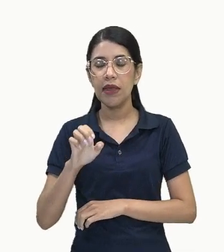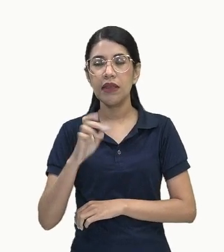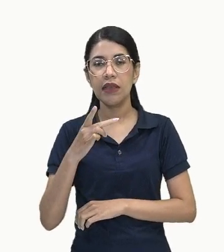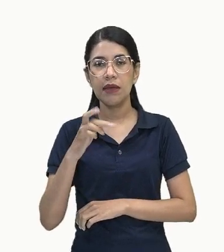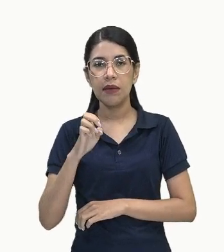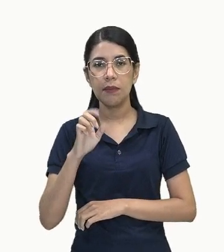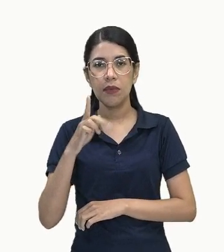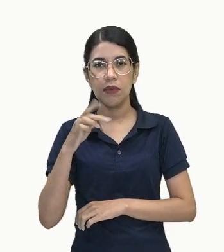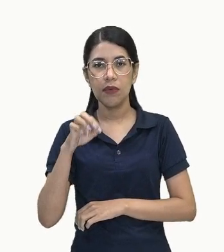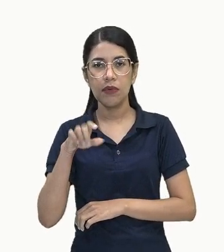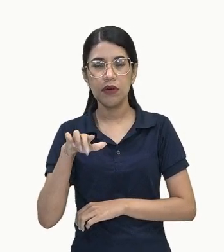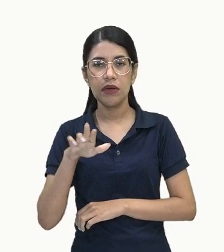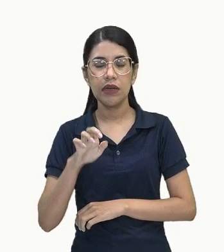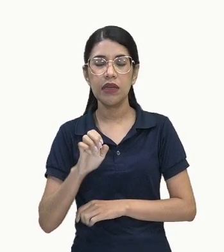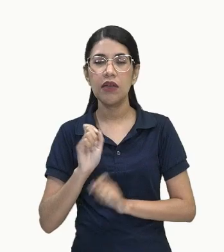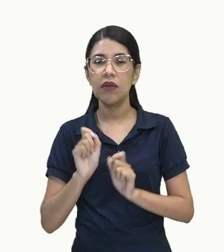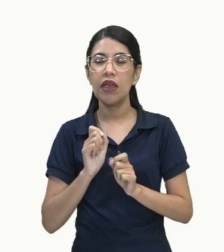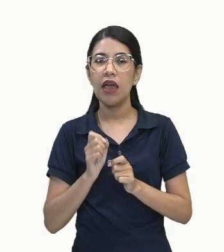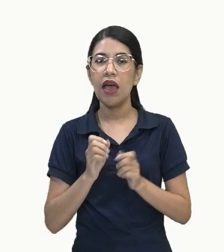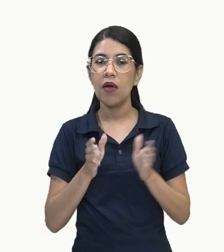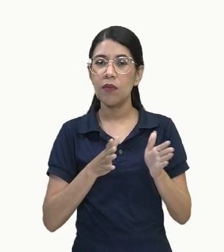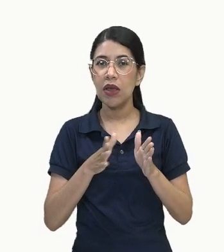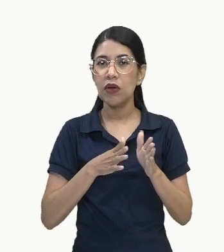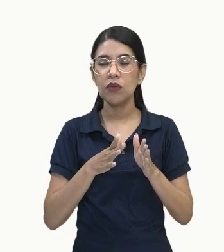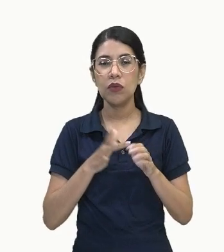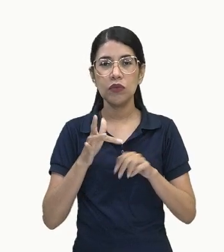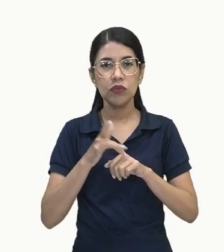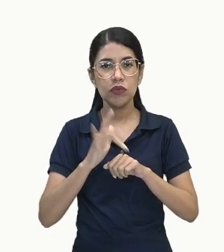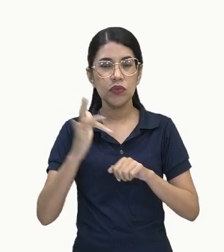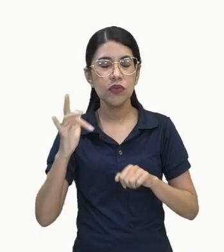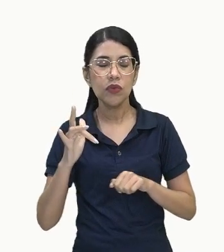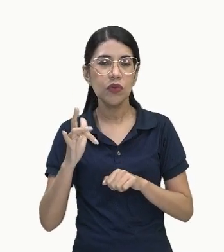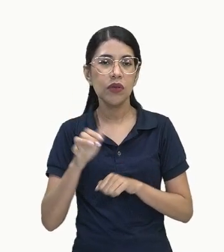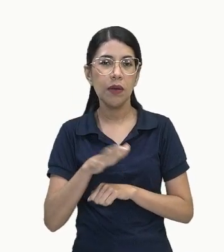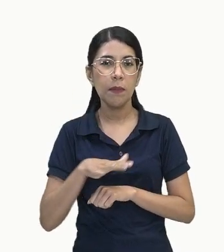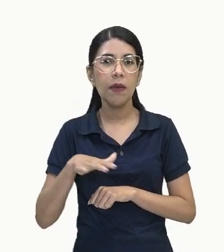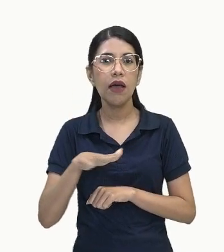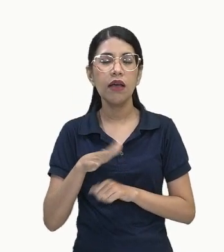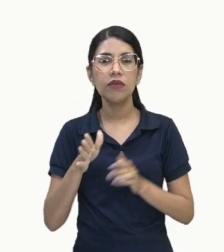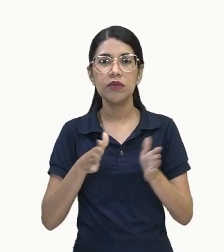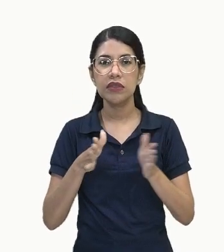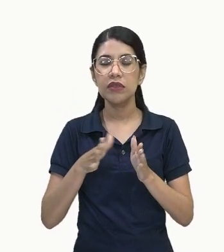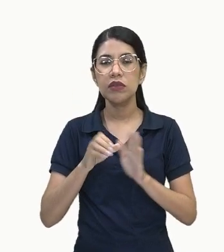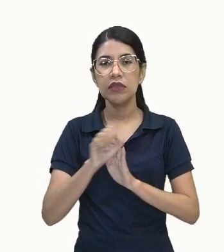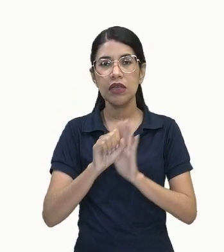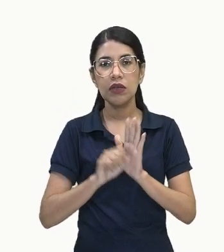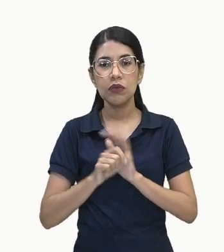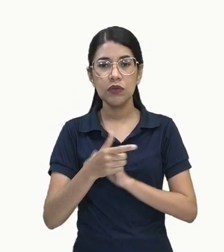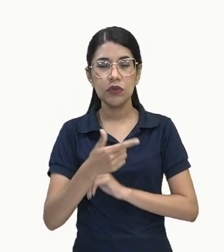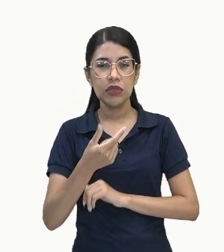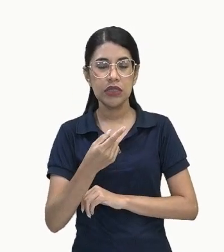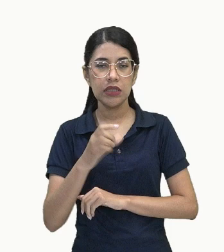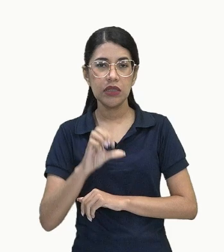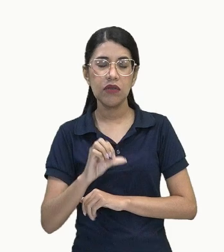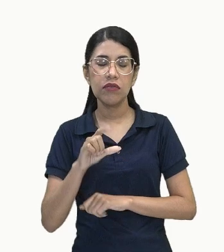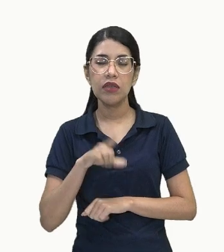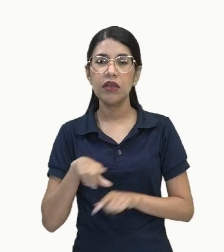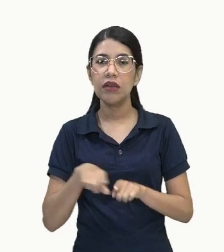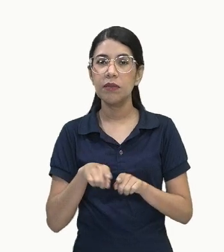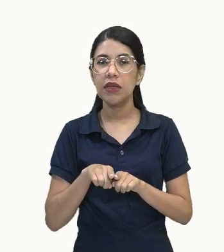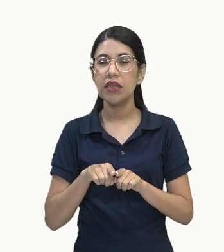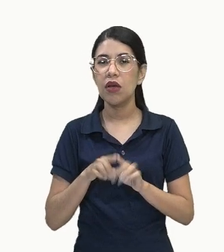Ouro do capitalismo do século XIX, onde esse otimismo burguês e esse conforto que as